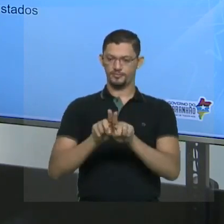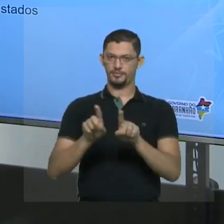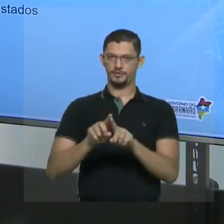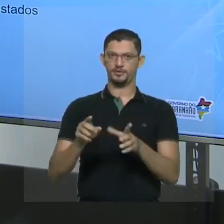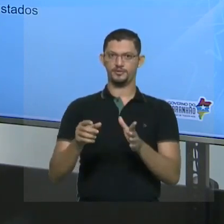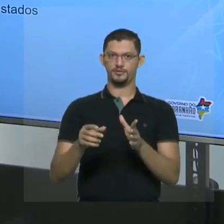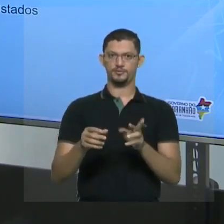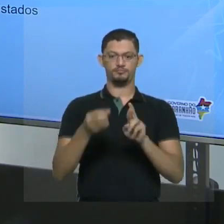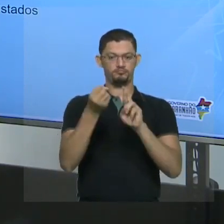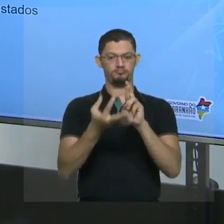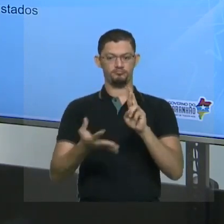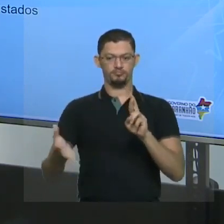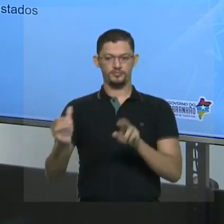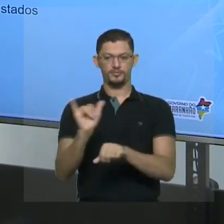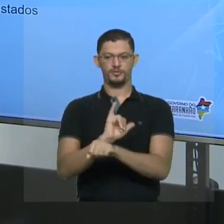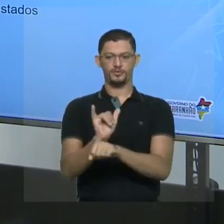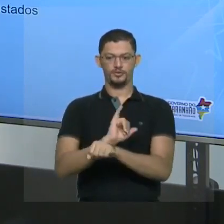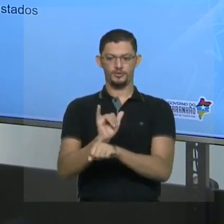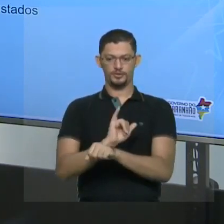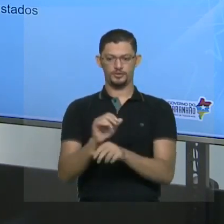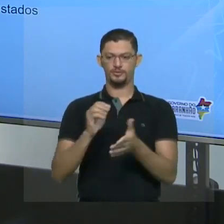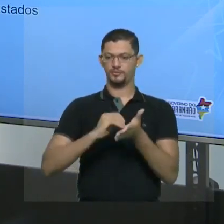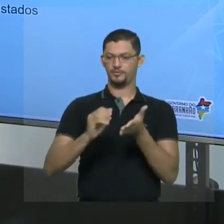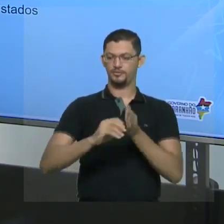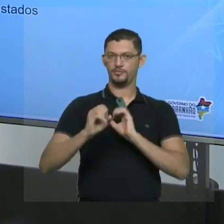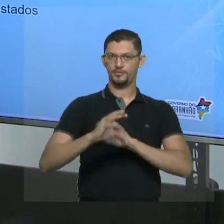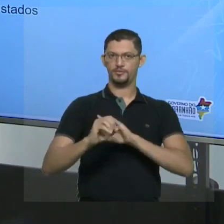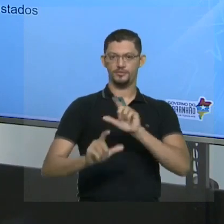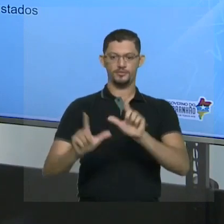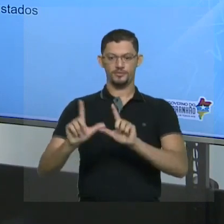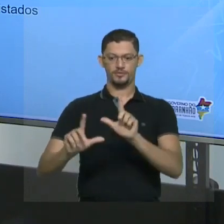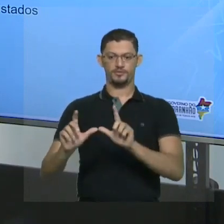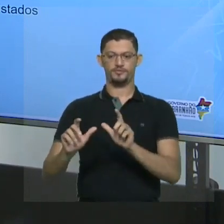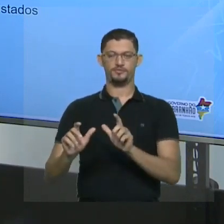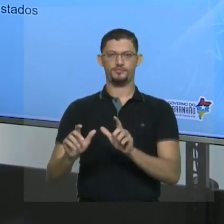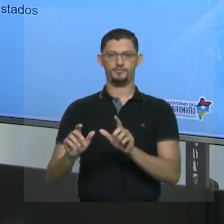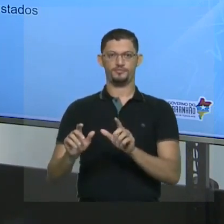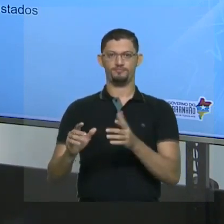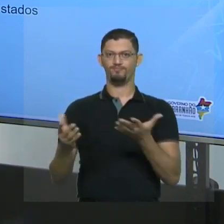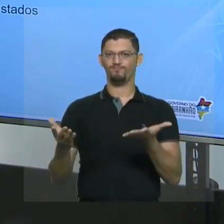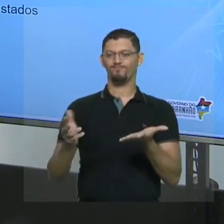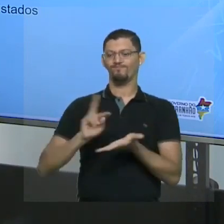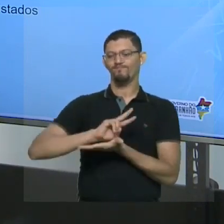nos canais do YouTube, tanto da Seduc quanto da TV Assembleia. Então,